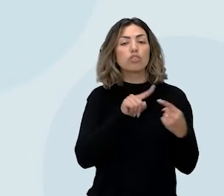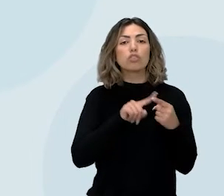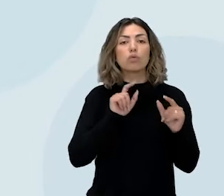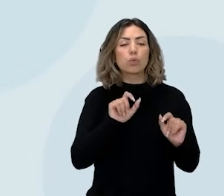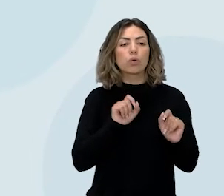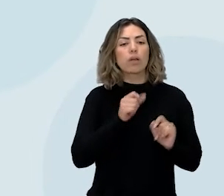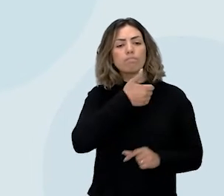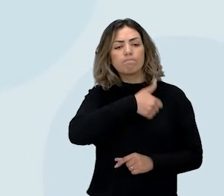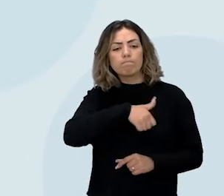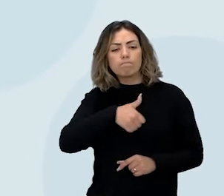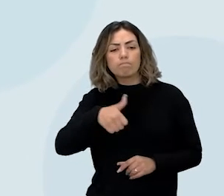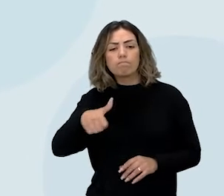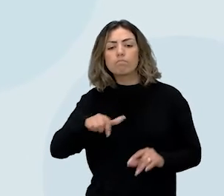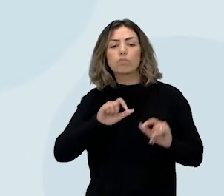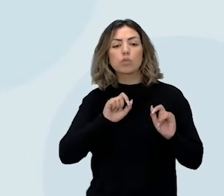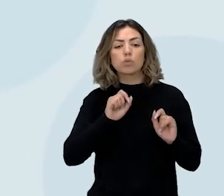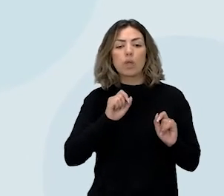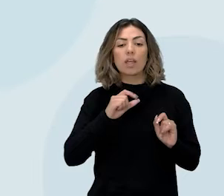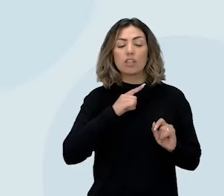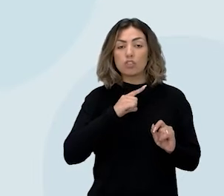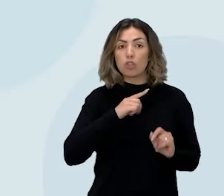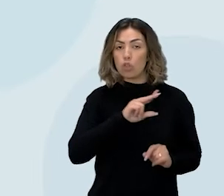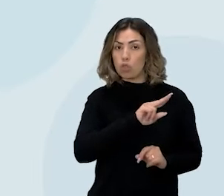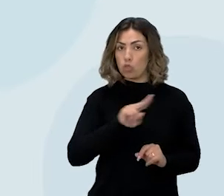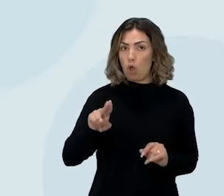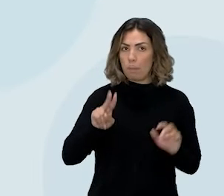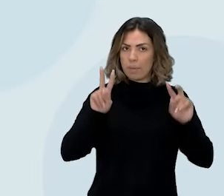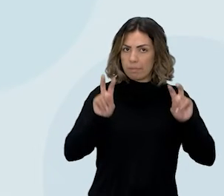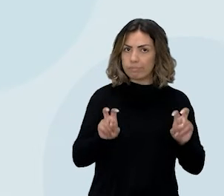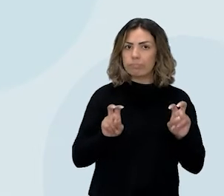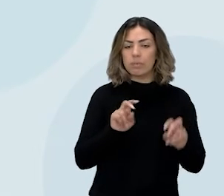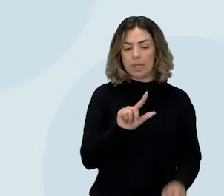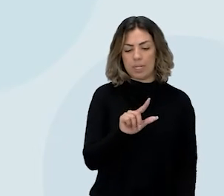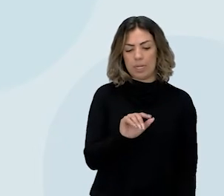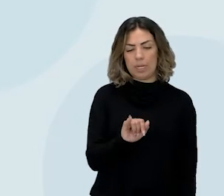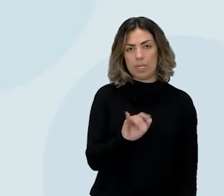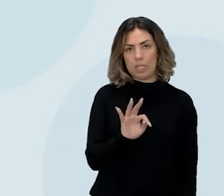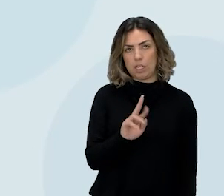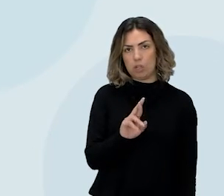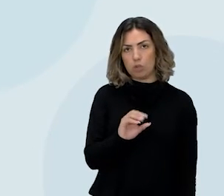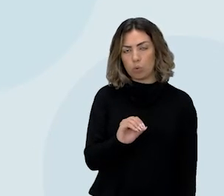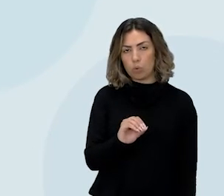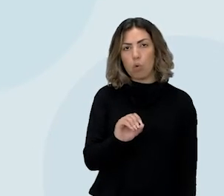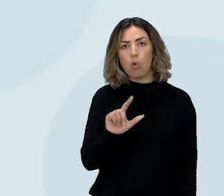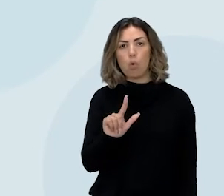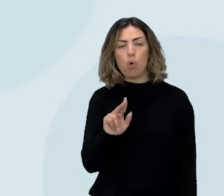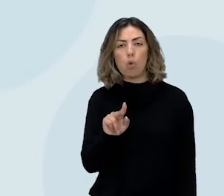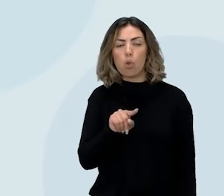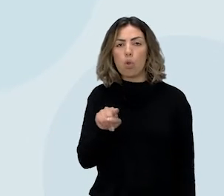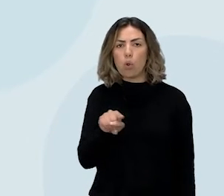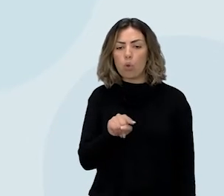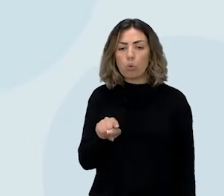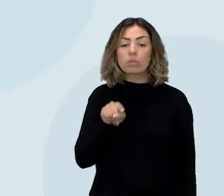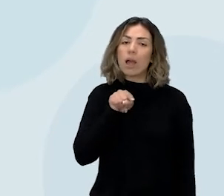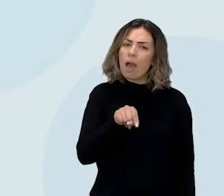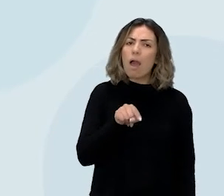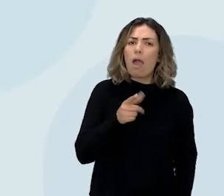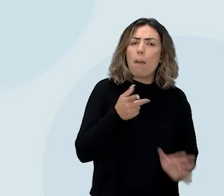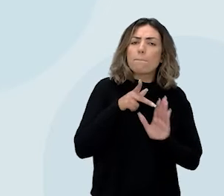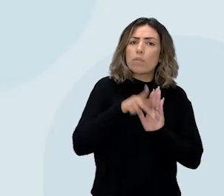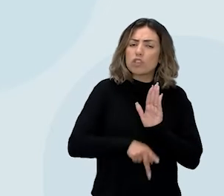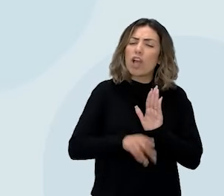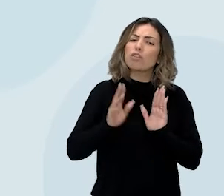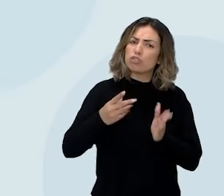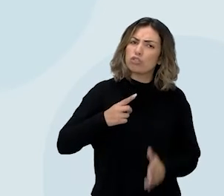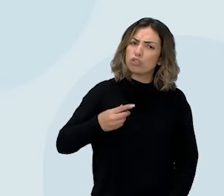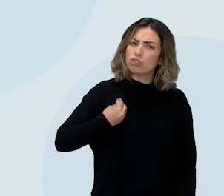chamado Litro de Luz, né? A gente já fez essa referência na aula anterior e esse projeto, né, que já